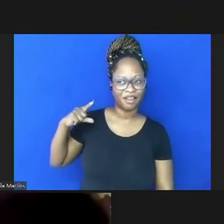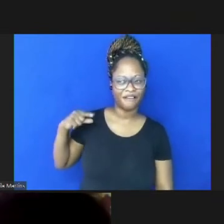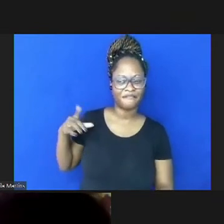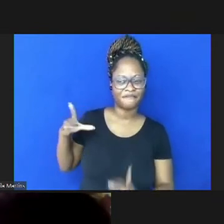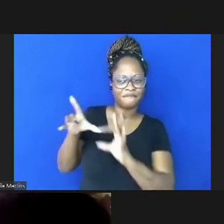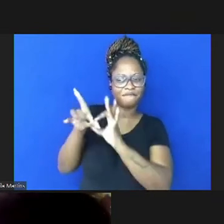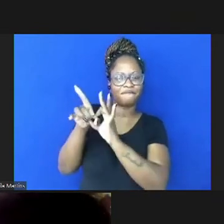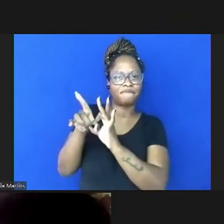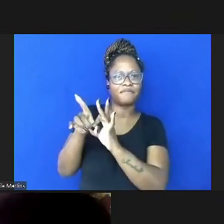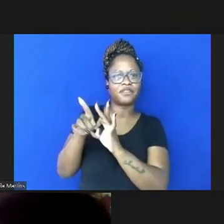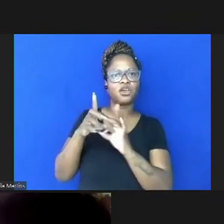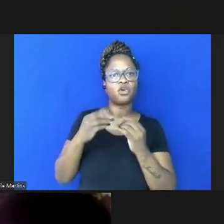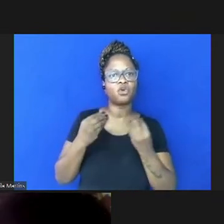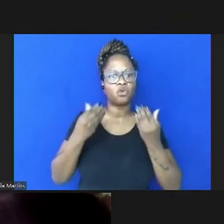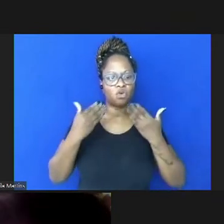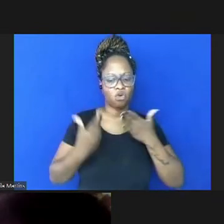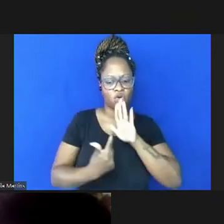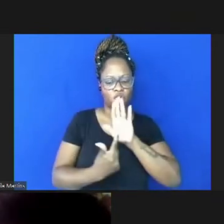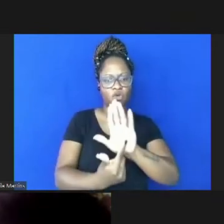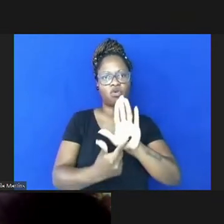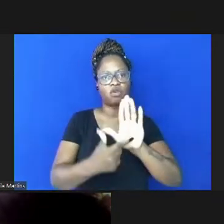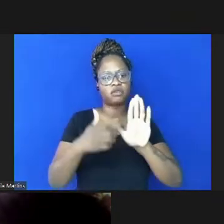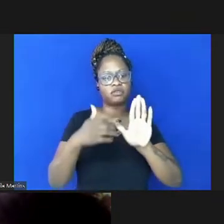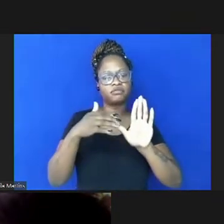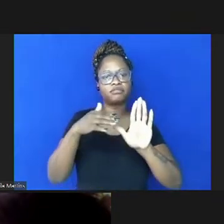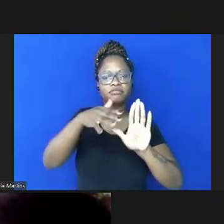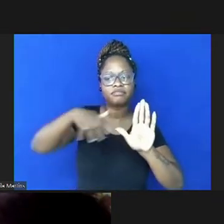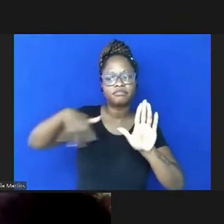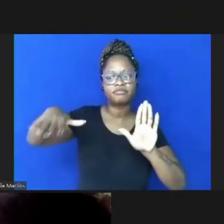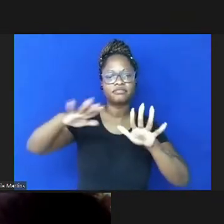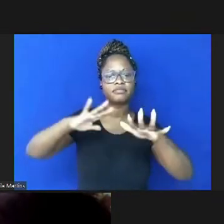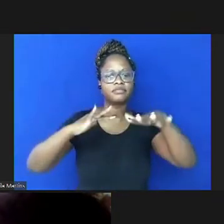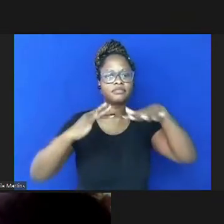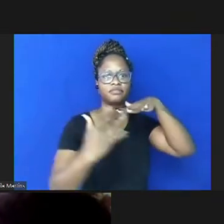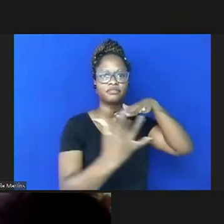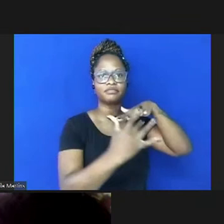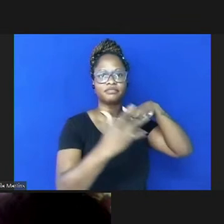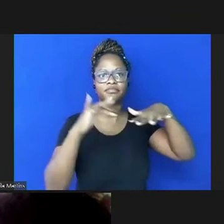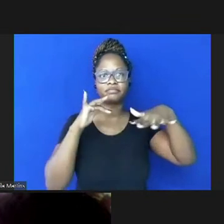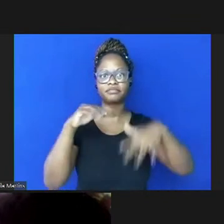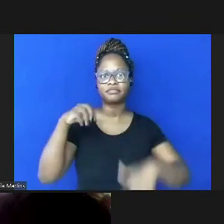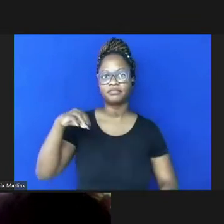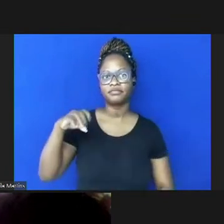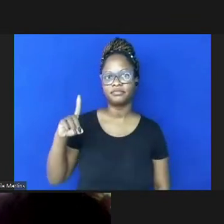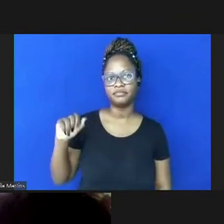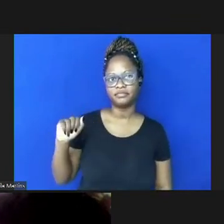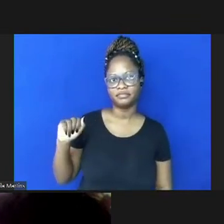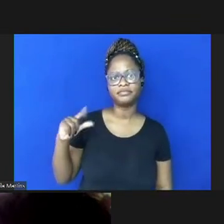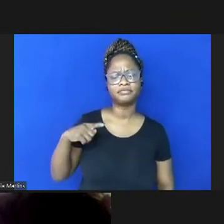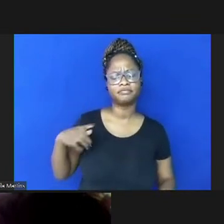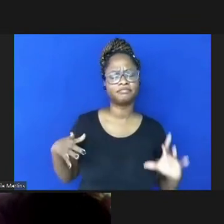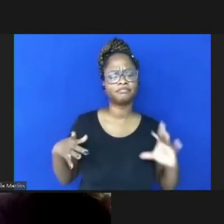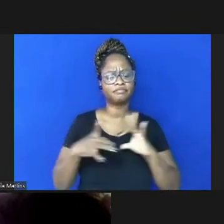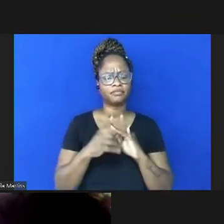sobre a representação da mídia, que está ligada como